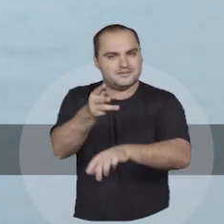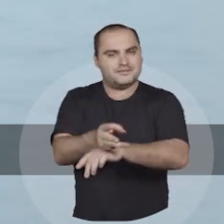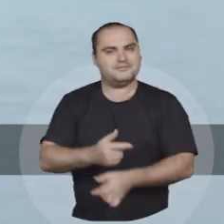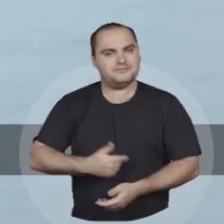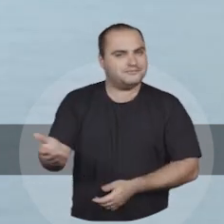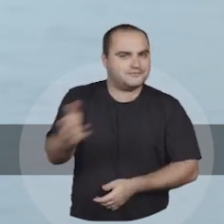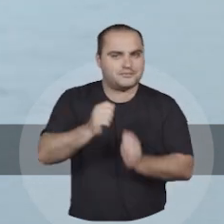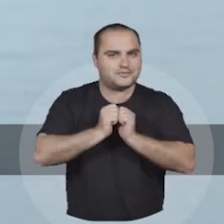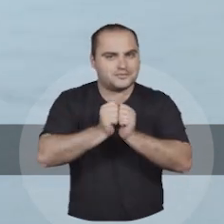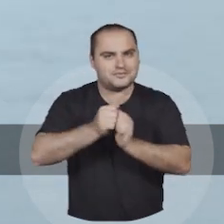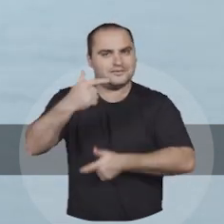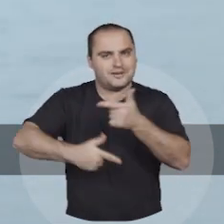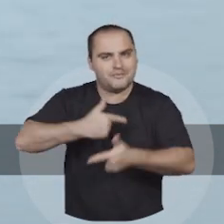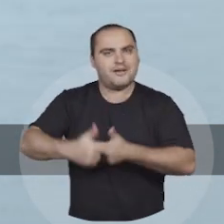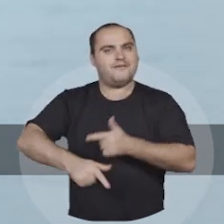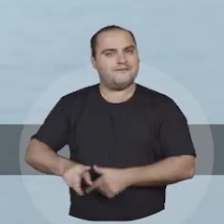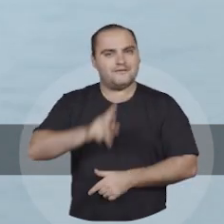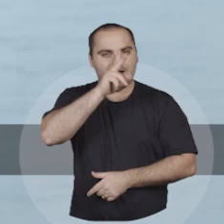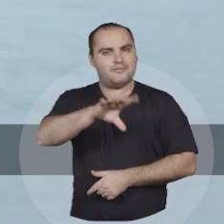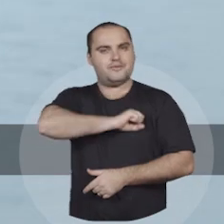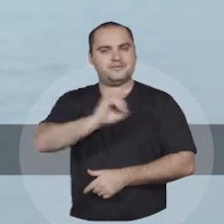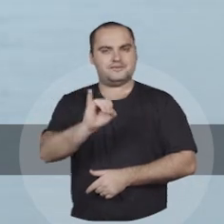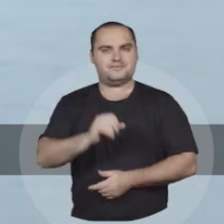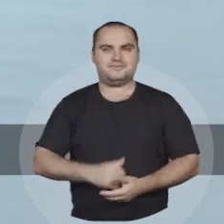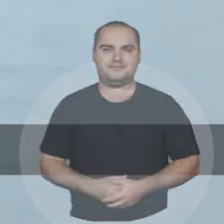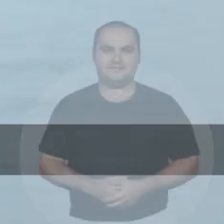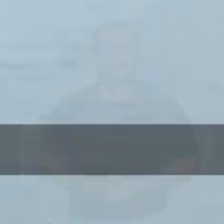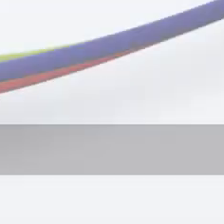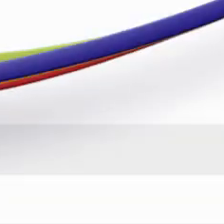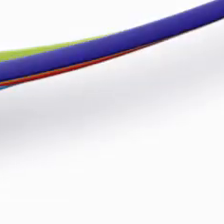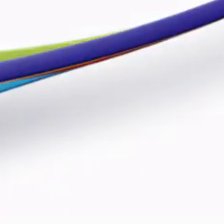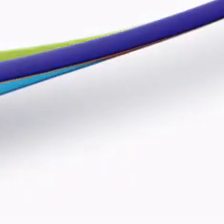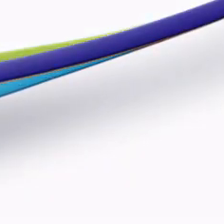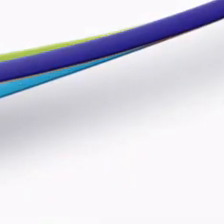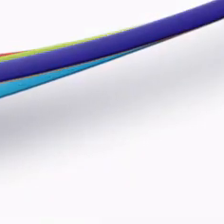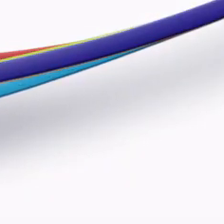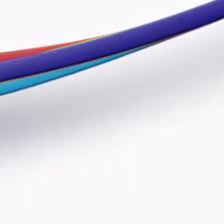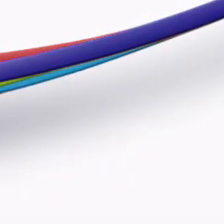WhatsApp. Faça parte desse movimento feito de trabalho e amor por Itajaí.